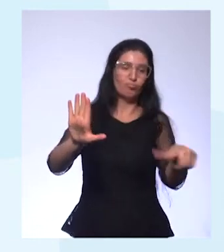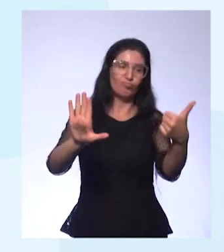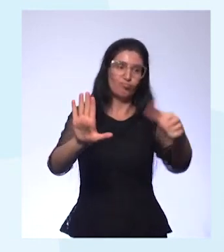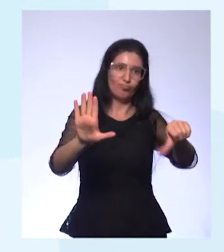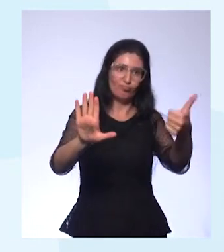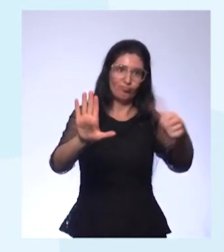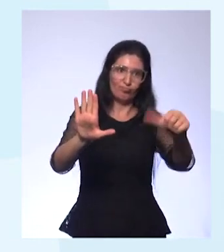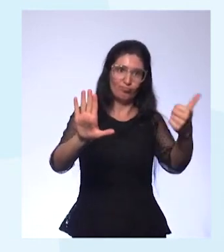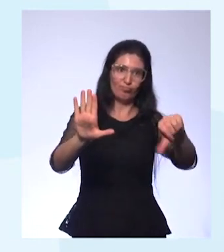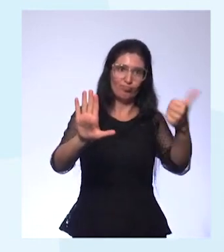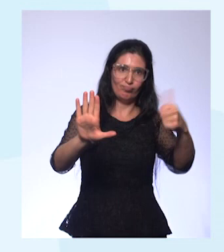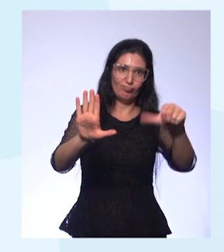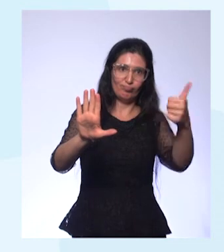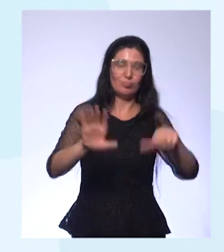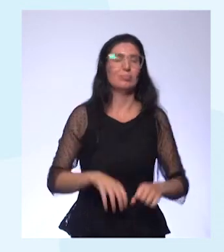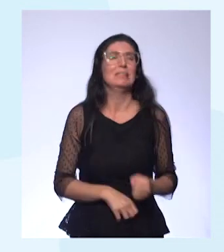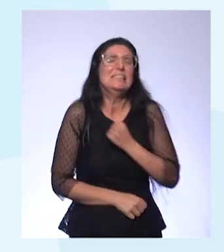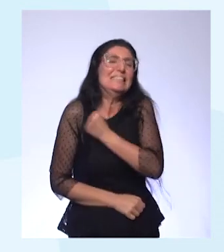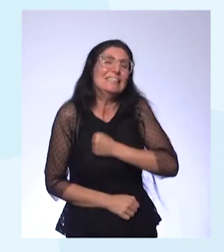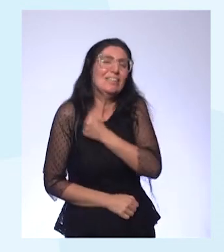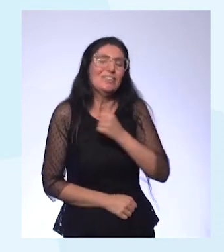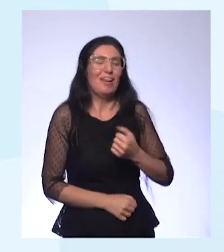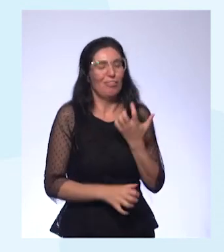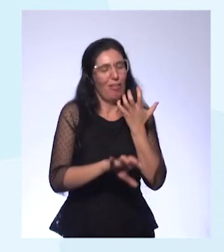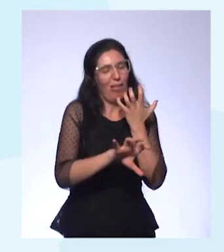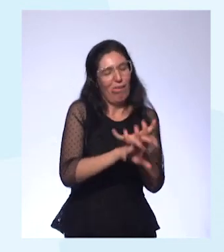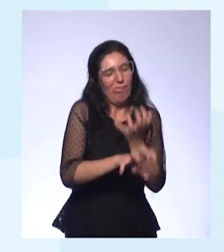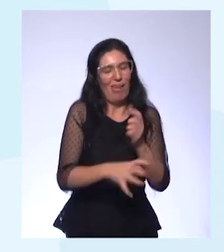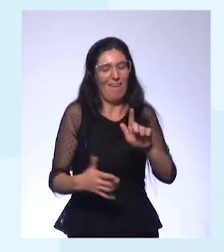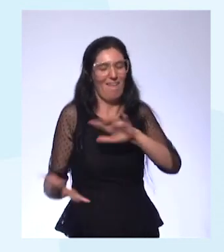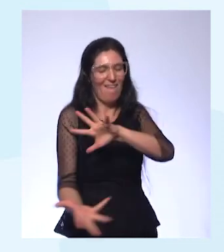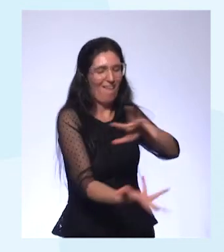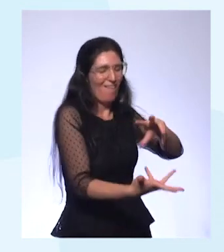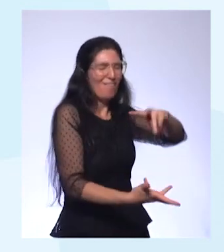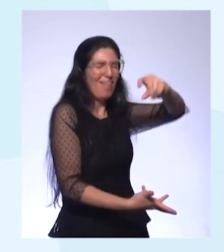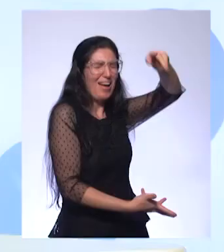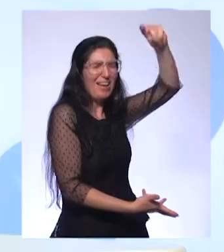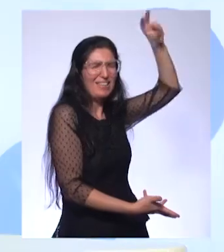Então, matamos a saudade da aula de geografia, que faz tempo que não acontecia,